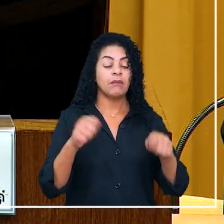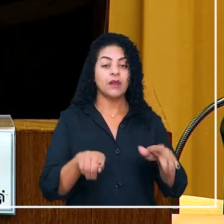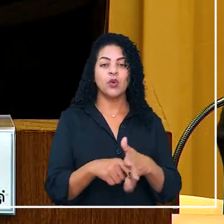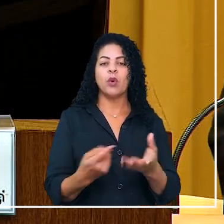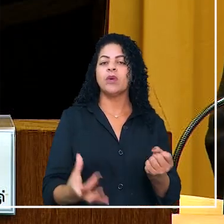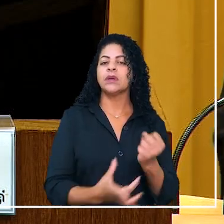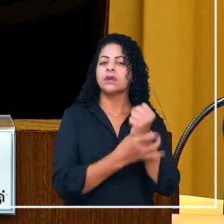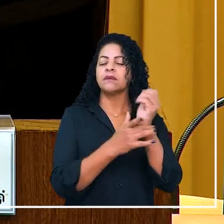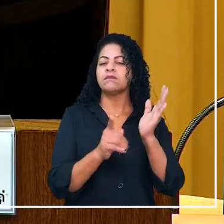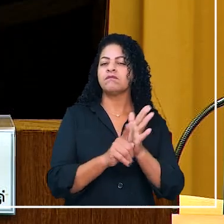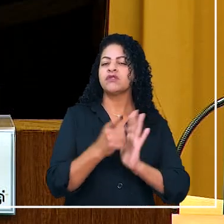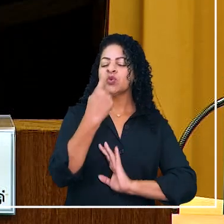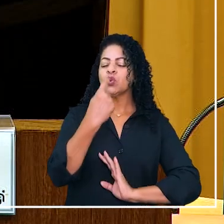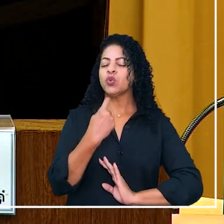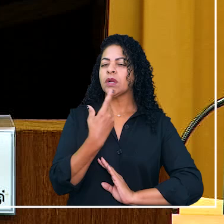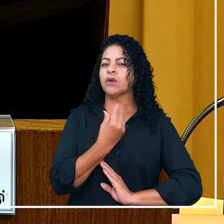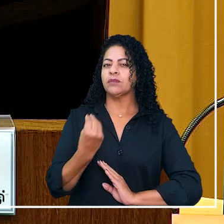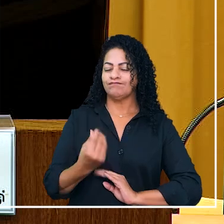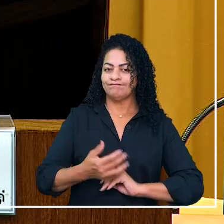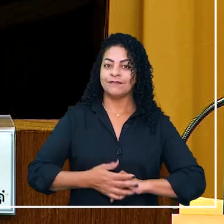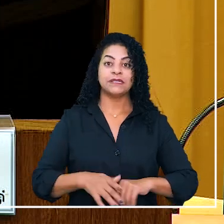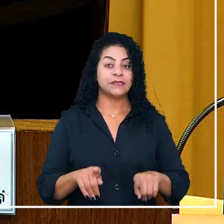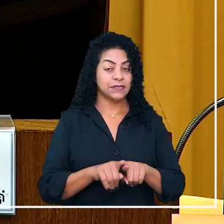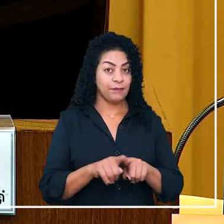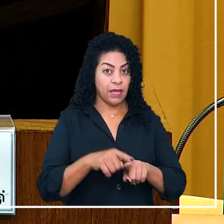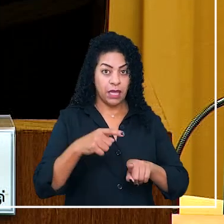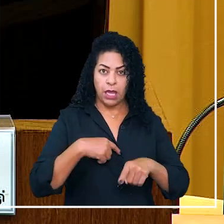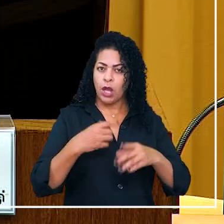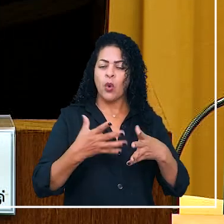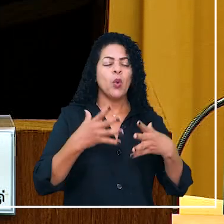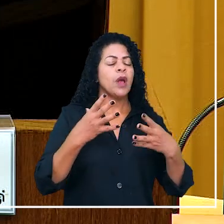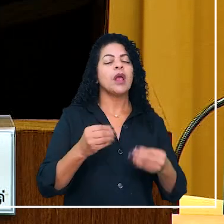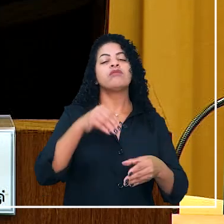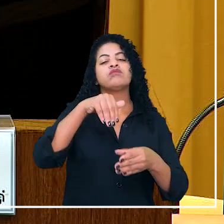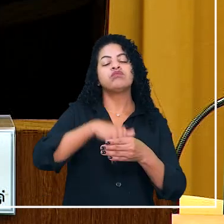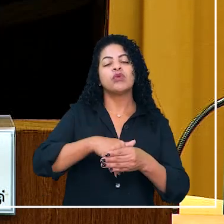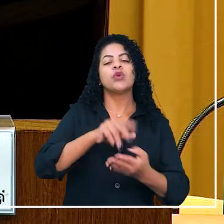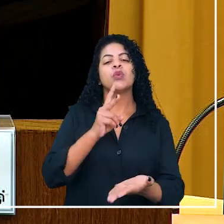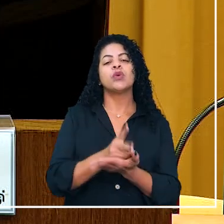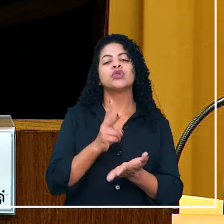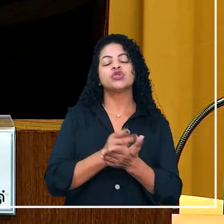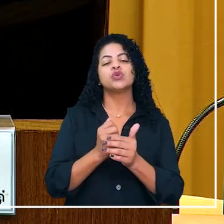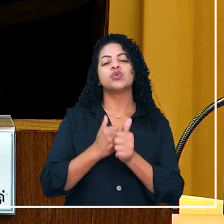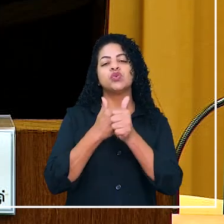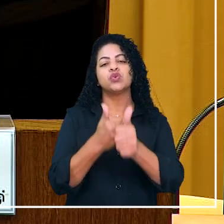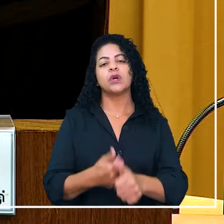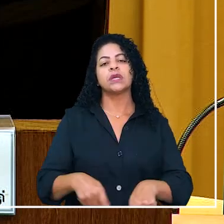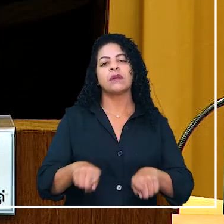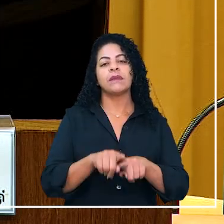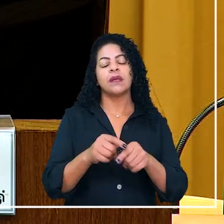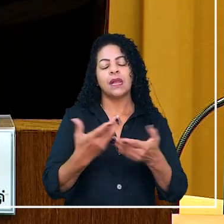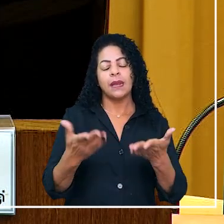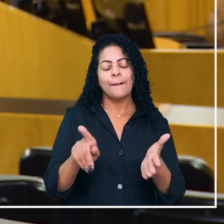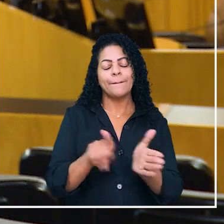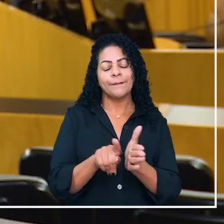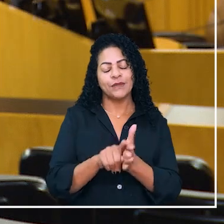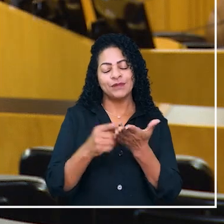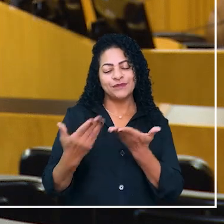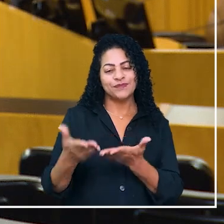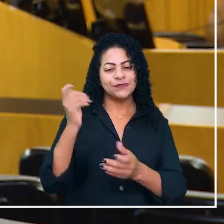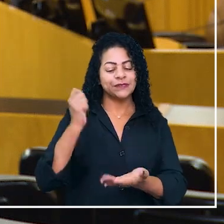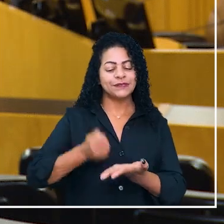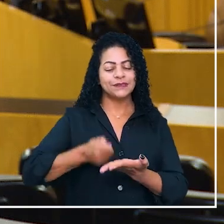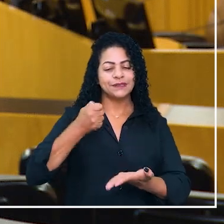incapaz de garantir caráter cogente. Então, eu restabeleço o valor arbitrado na sentença.